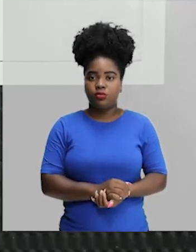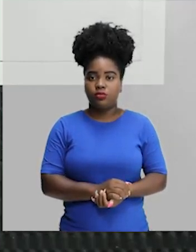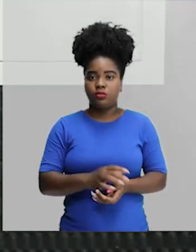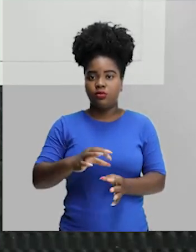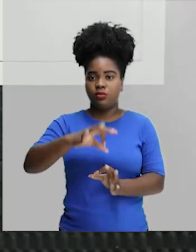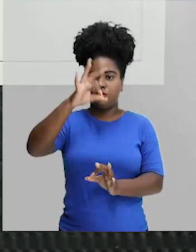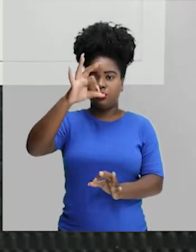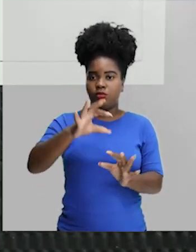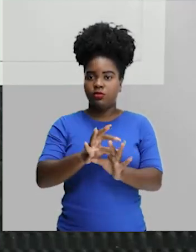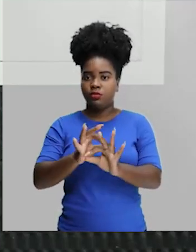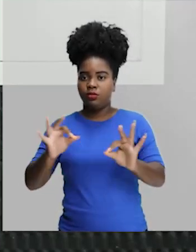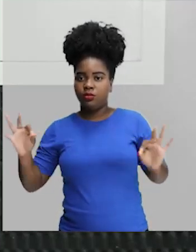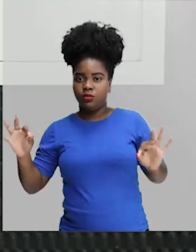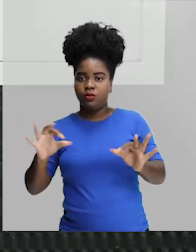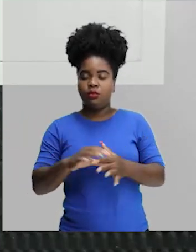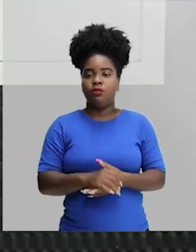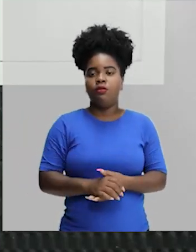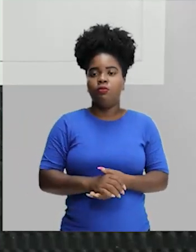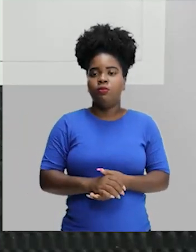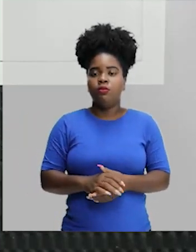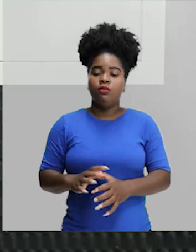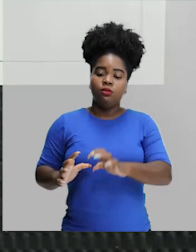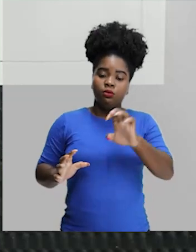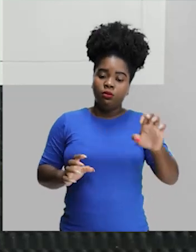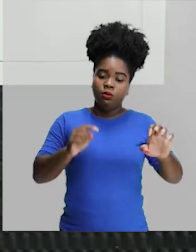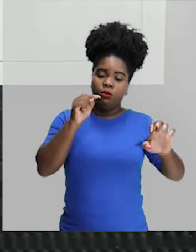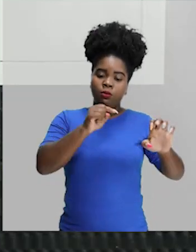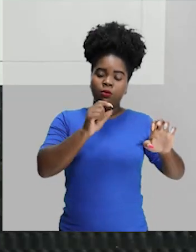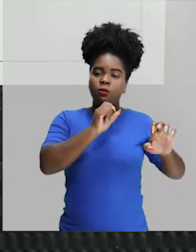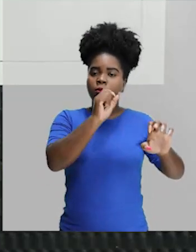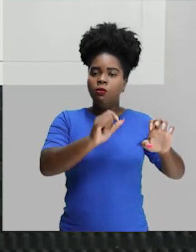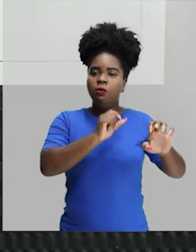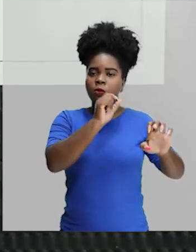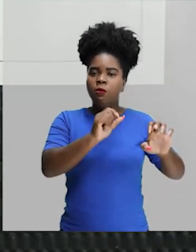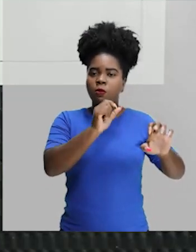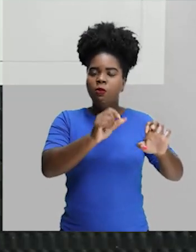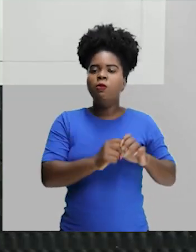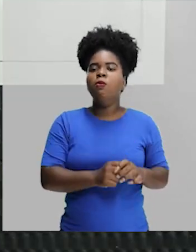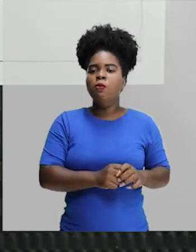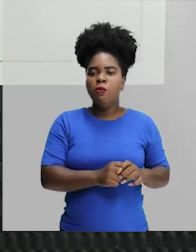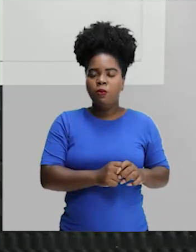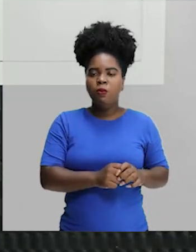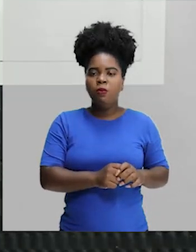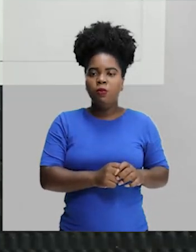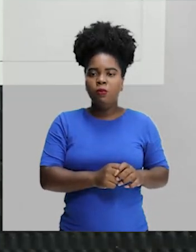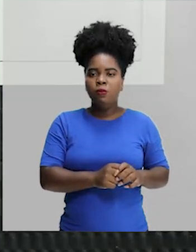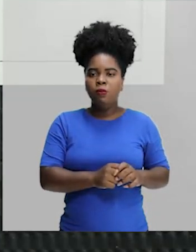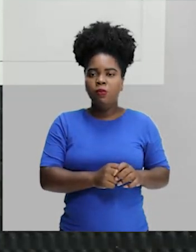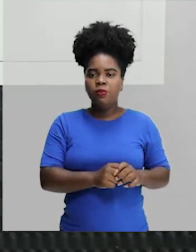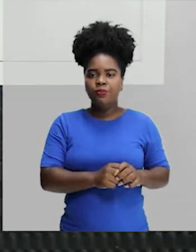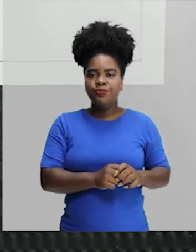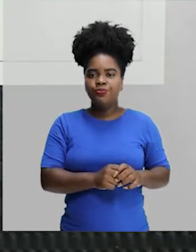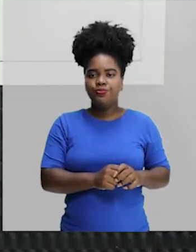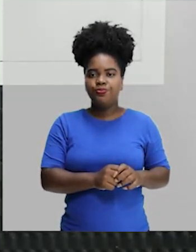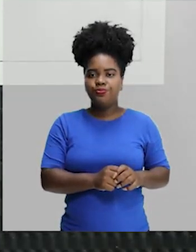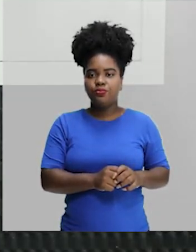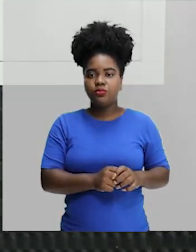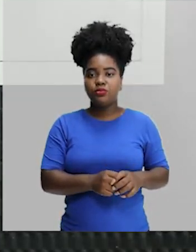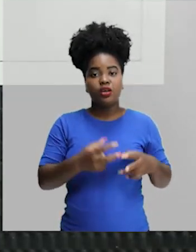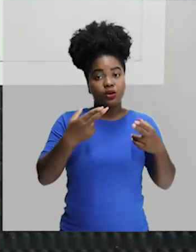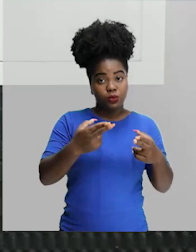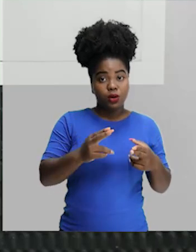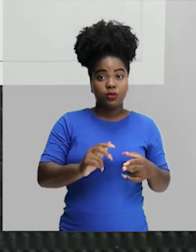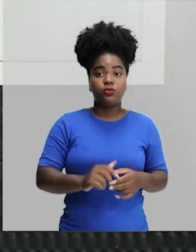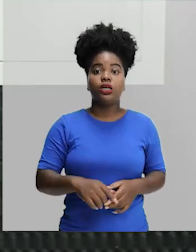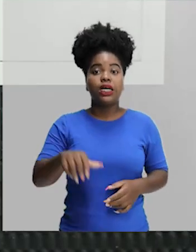Certo? À esquerda do dispositivo, vamos colocar a raiz, né? Então, você vai fazer a mesma coisa